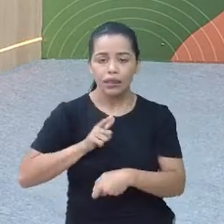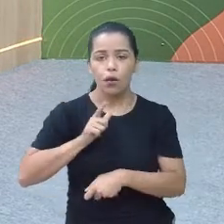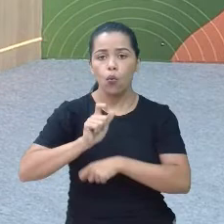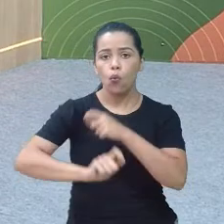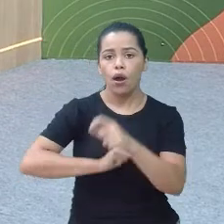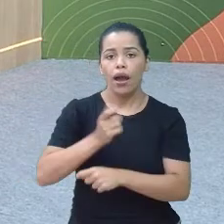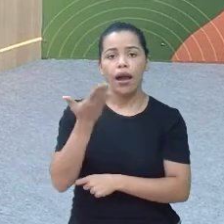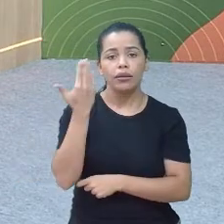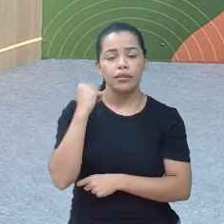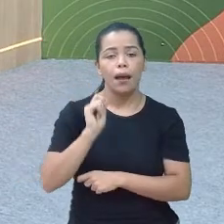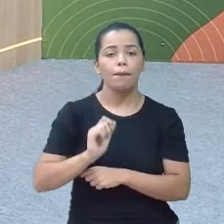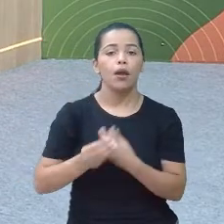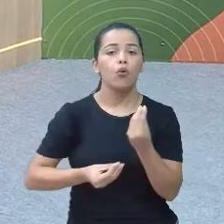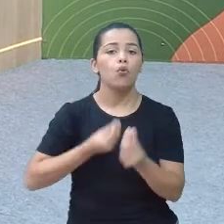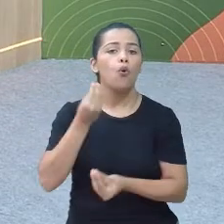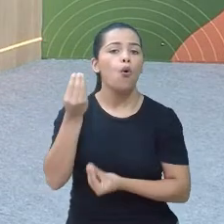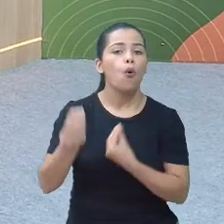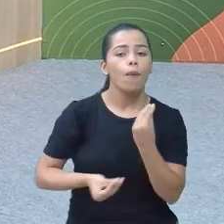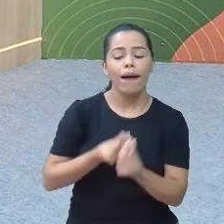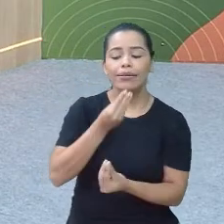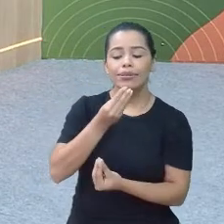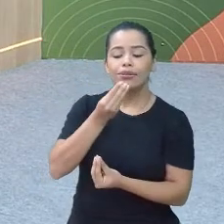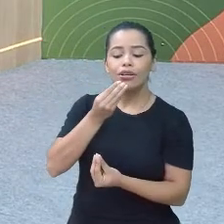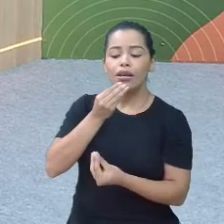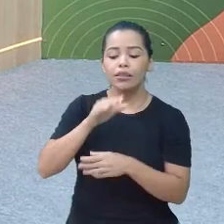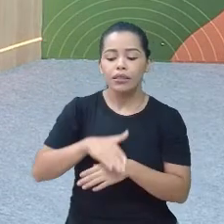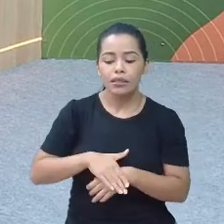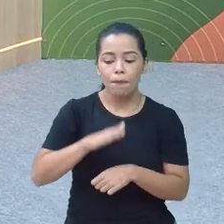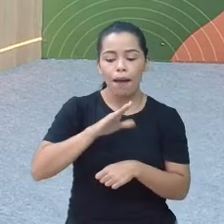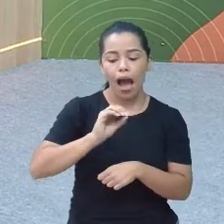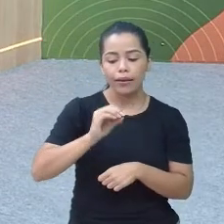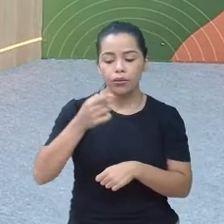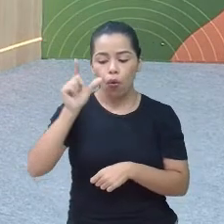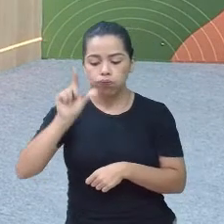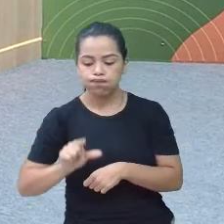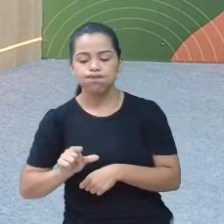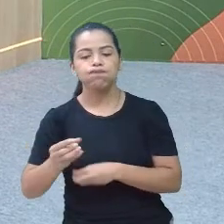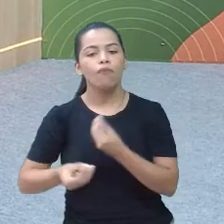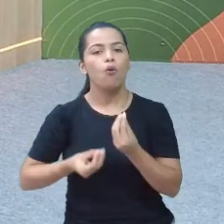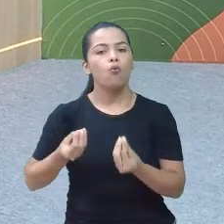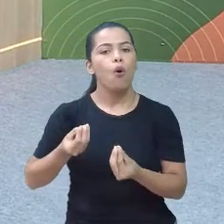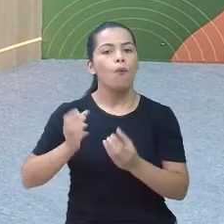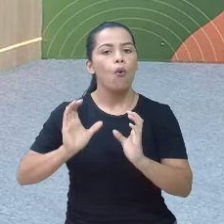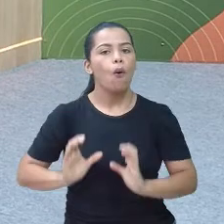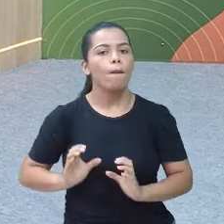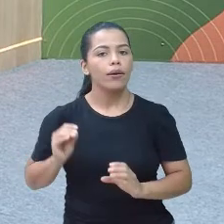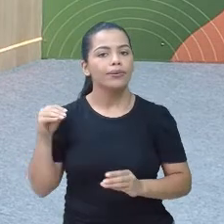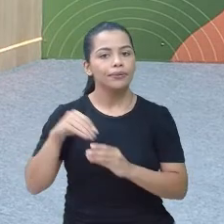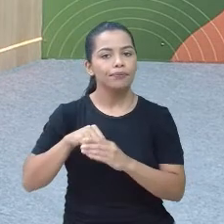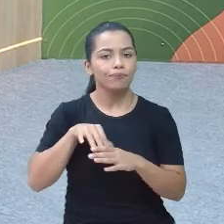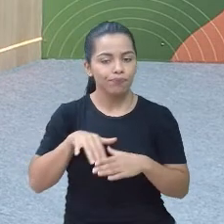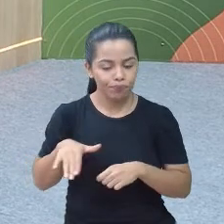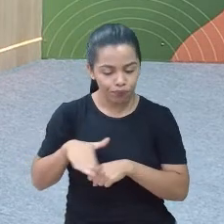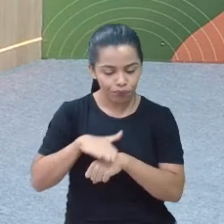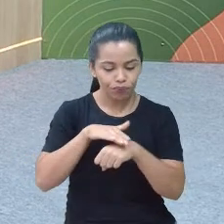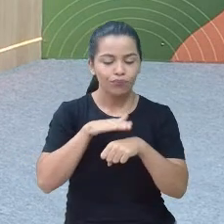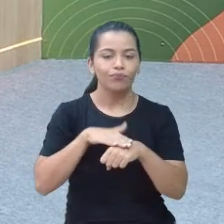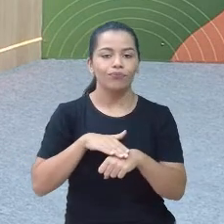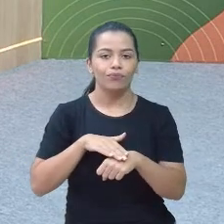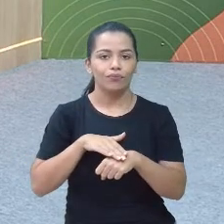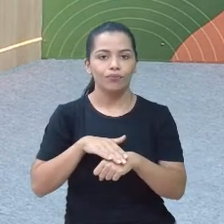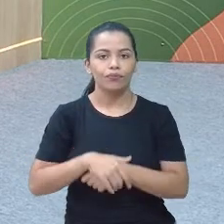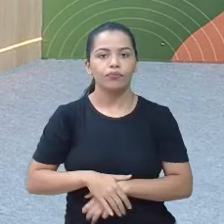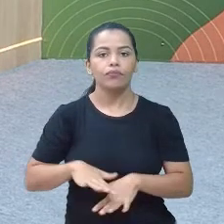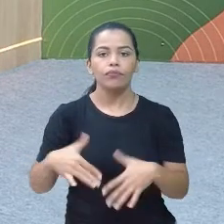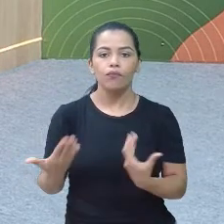gente saiba como é que essa chance, maior ou menor, ela se comporta dentro de uma situação. Situação essa